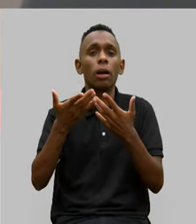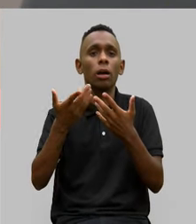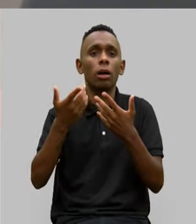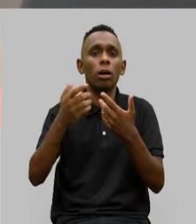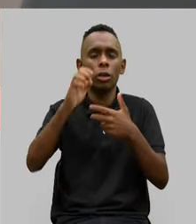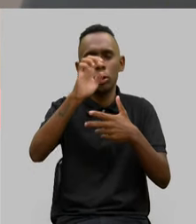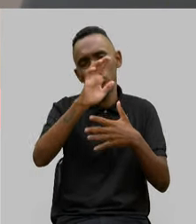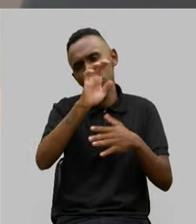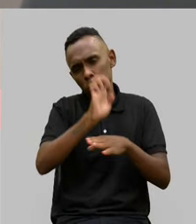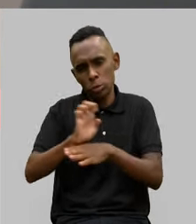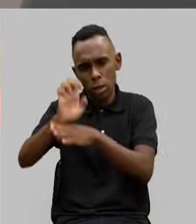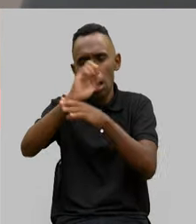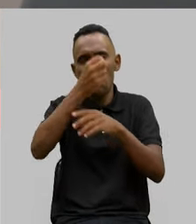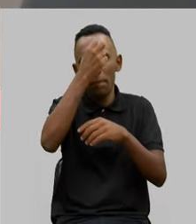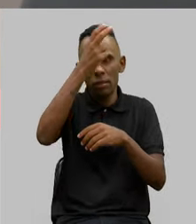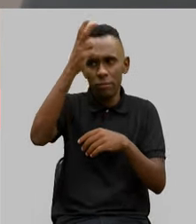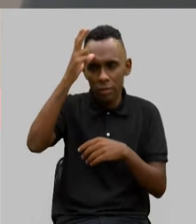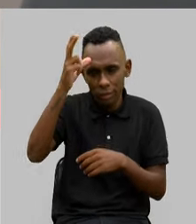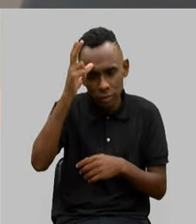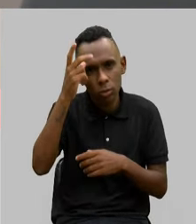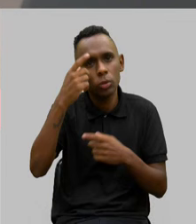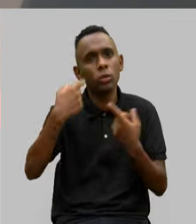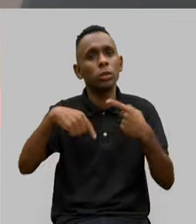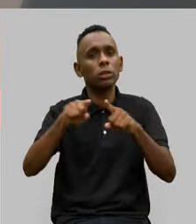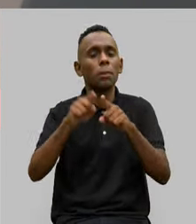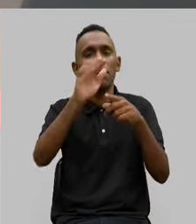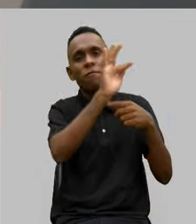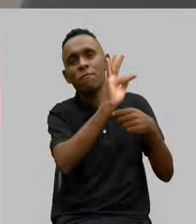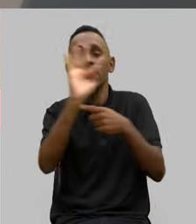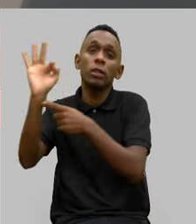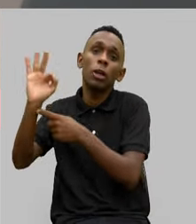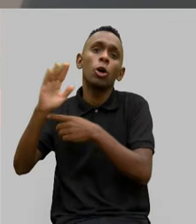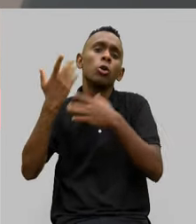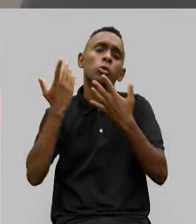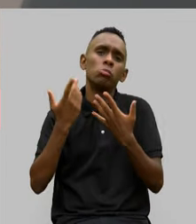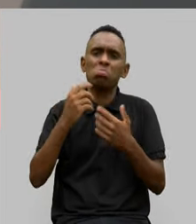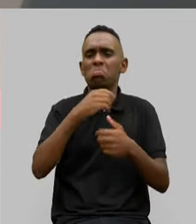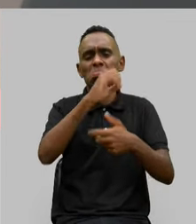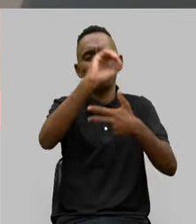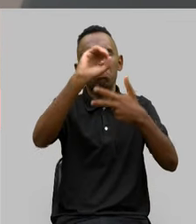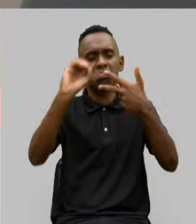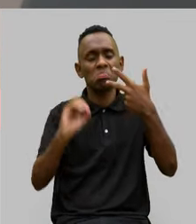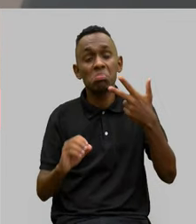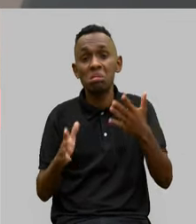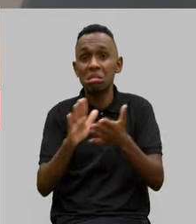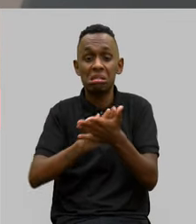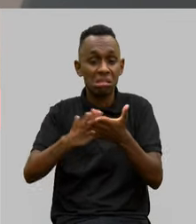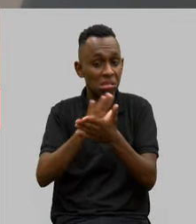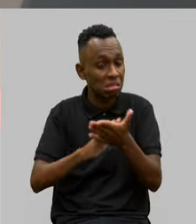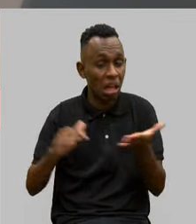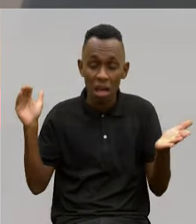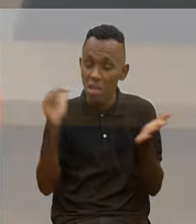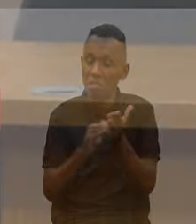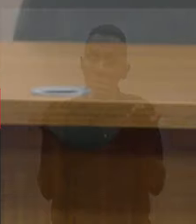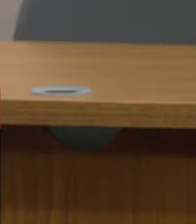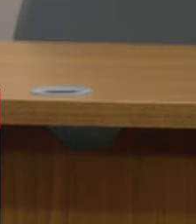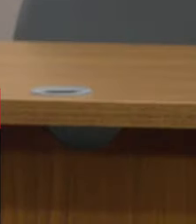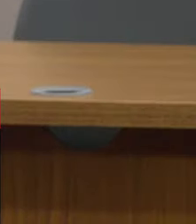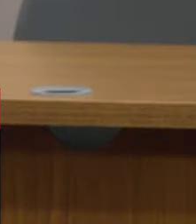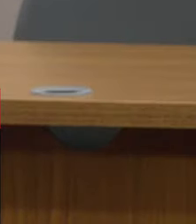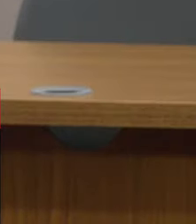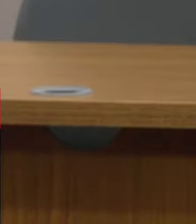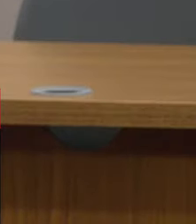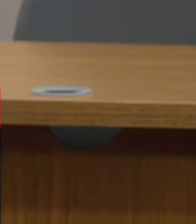estaduais municipais e no nível Federal sendo que nenhuma delas até hoje permitiu também o acesso ao